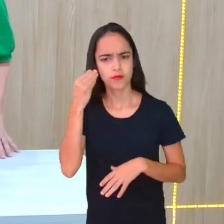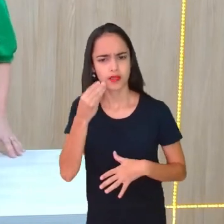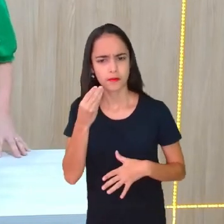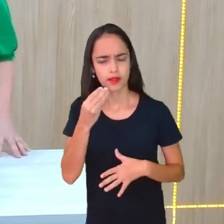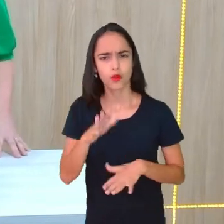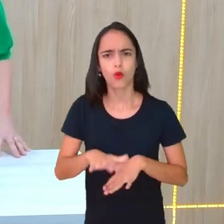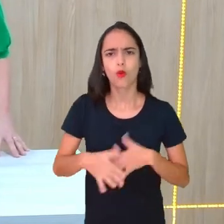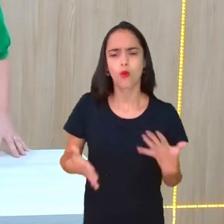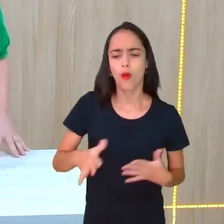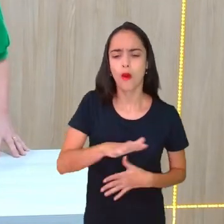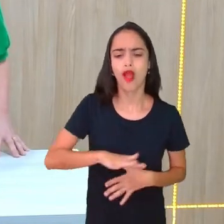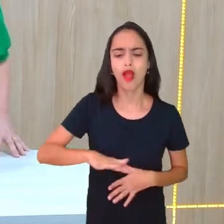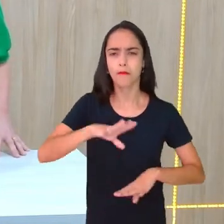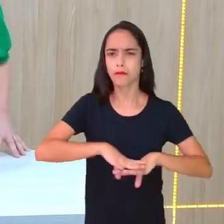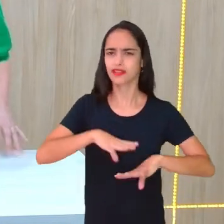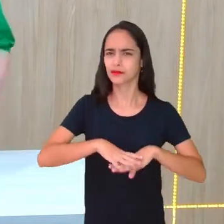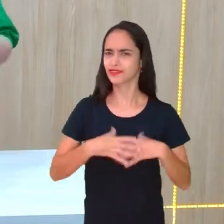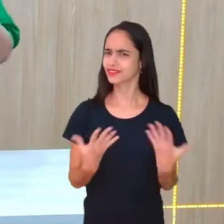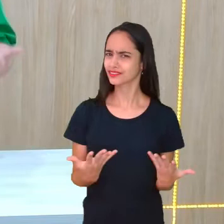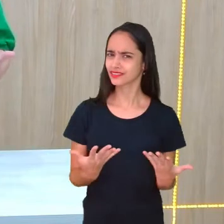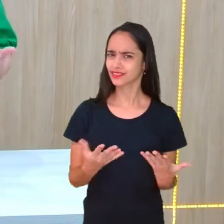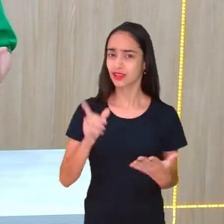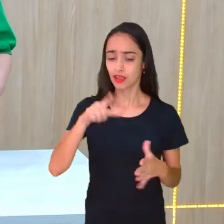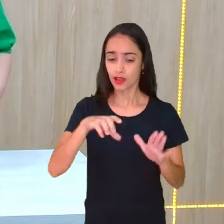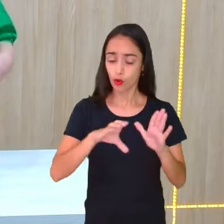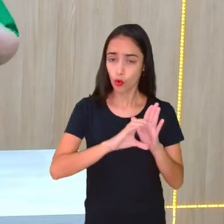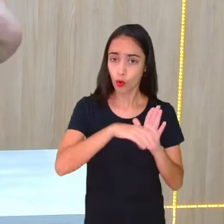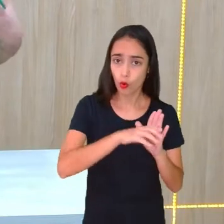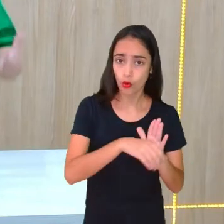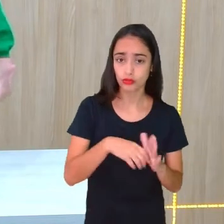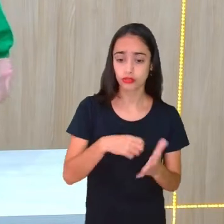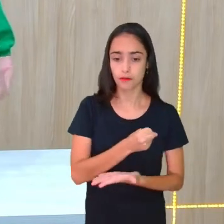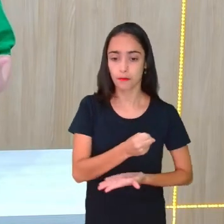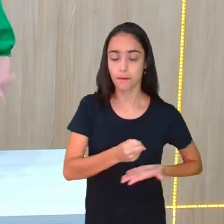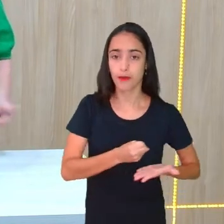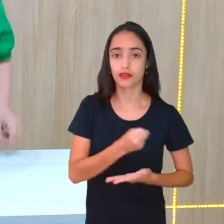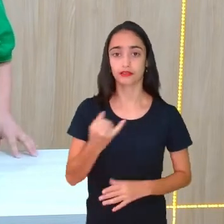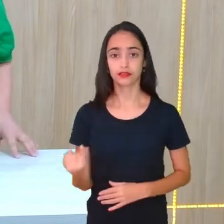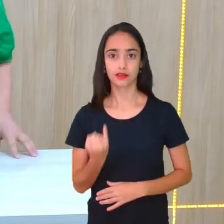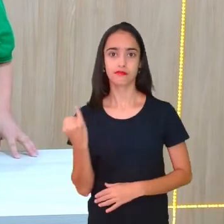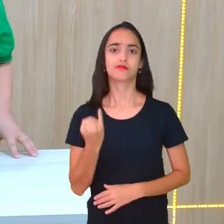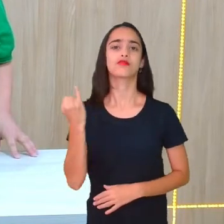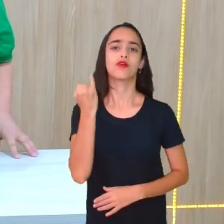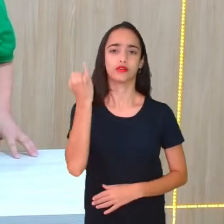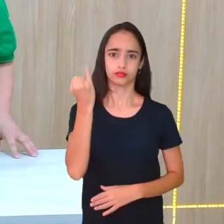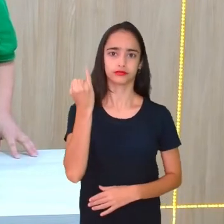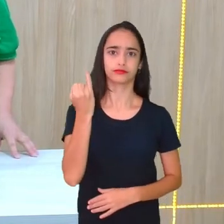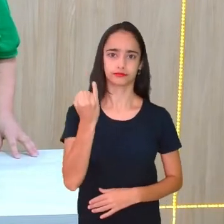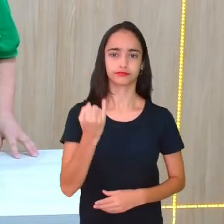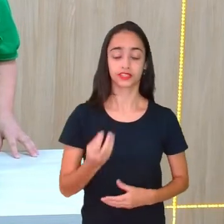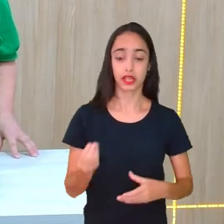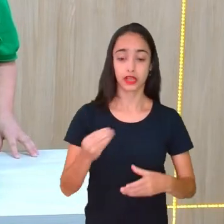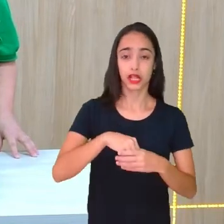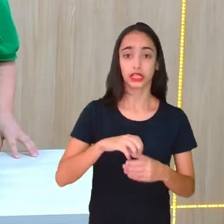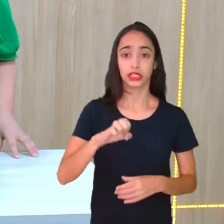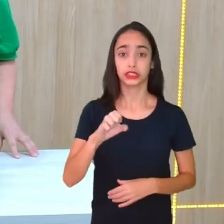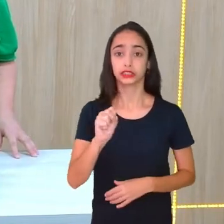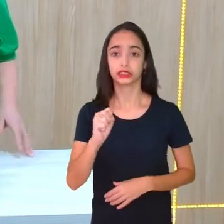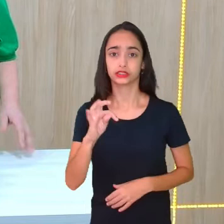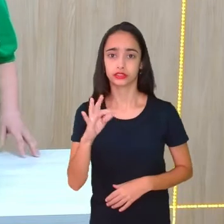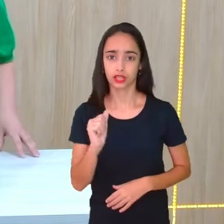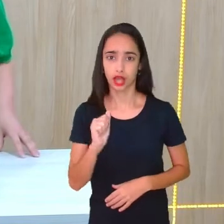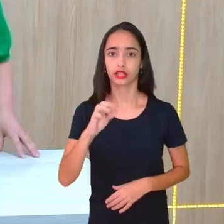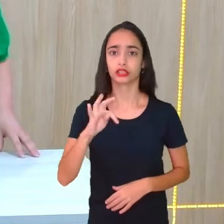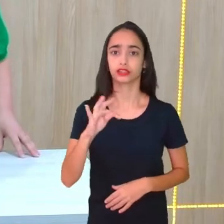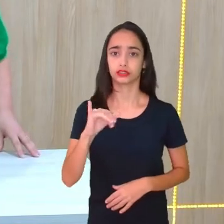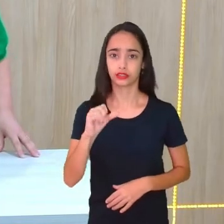estou falando? Eu estou falando de conceitos iniciais, importantíssimos para a estatística, tá? Então,